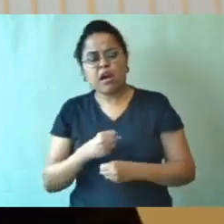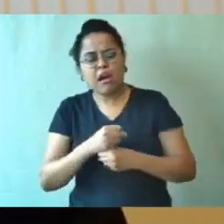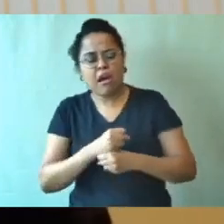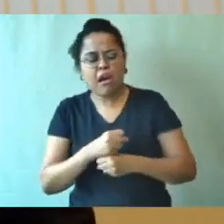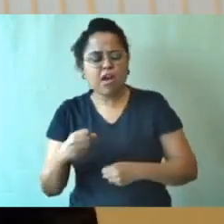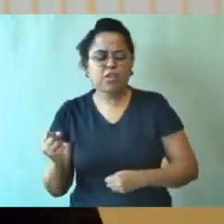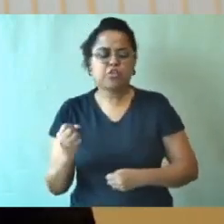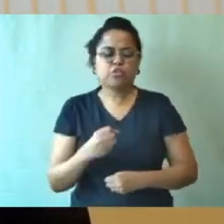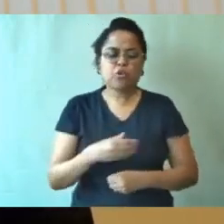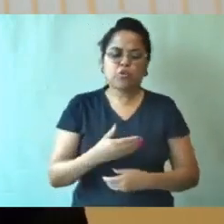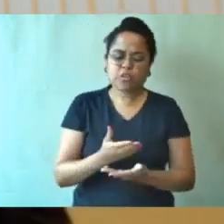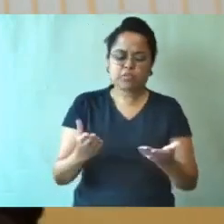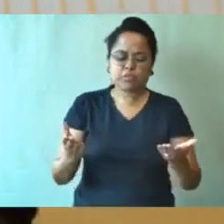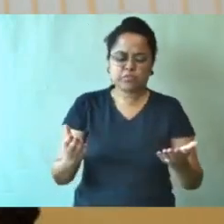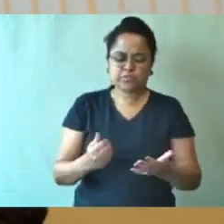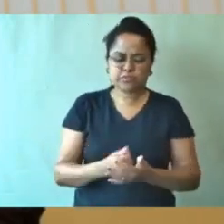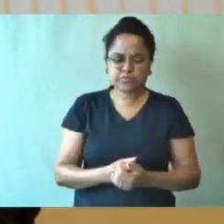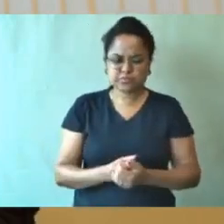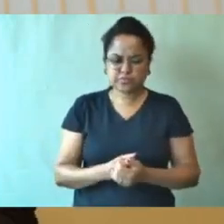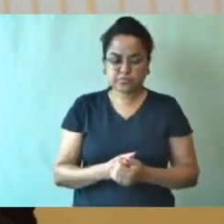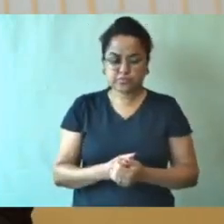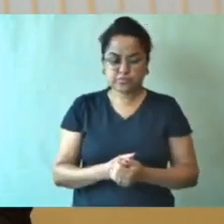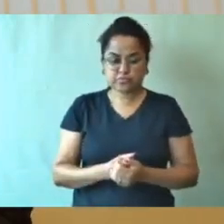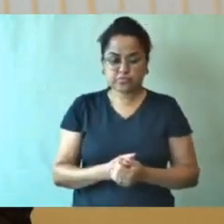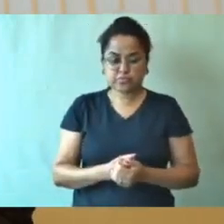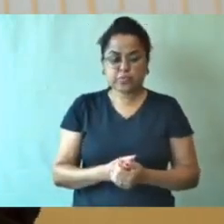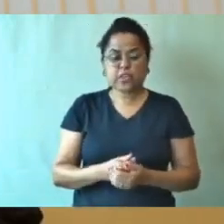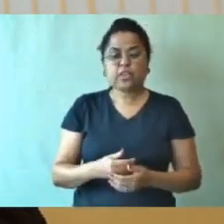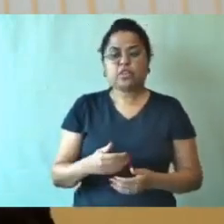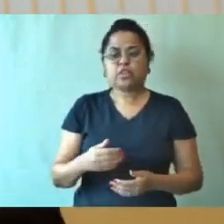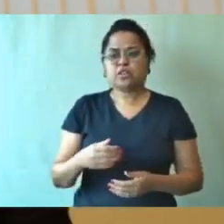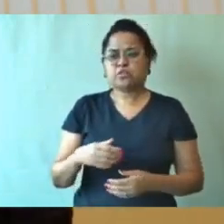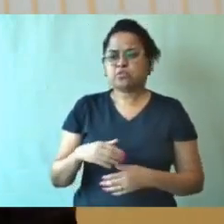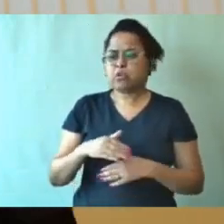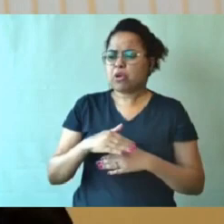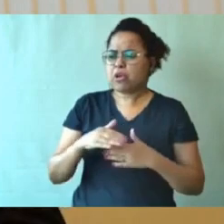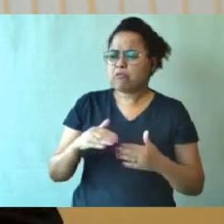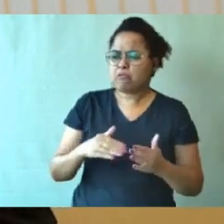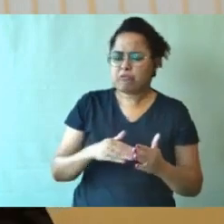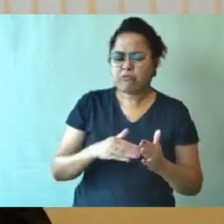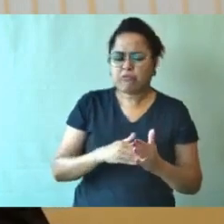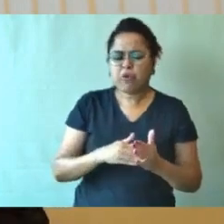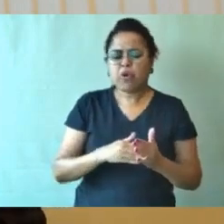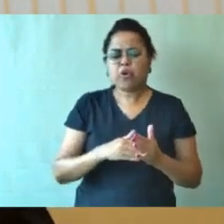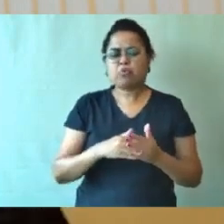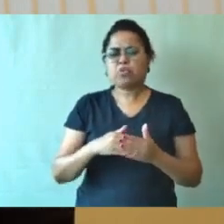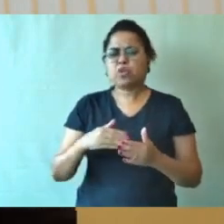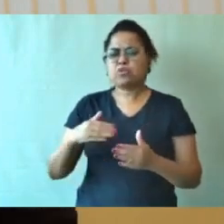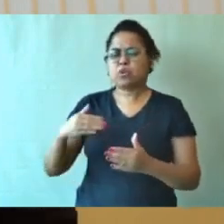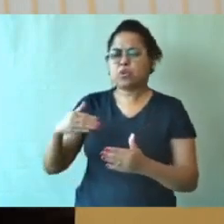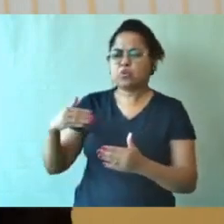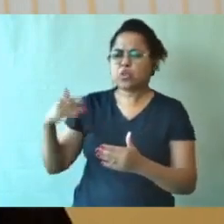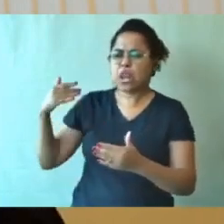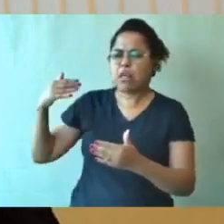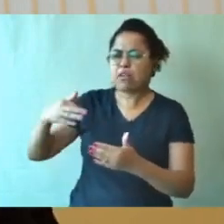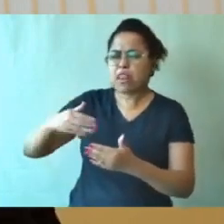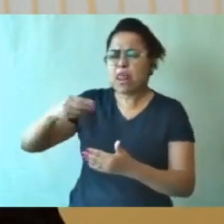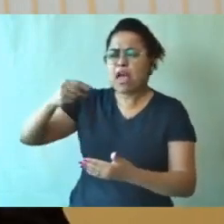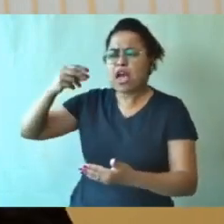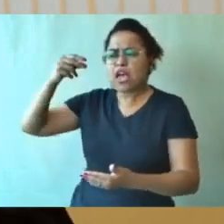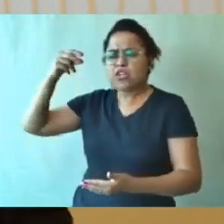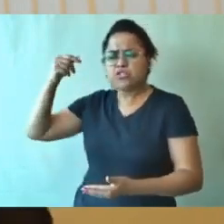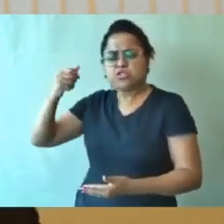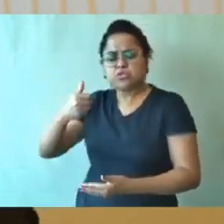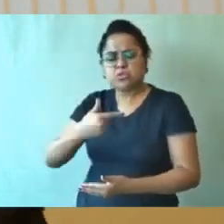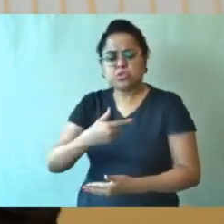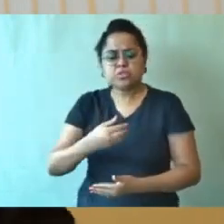Obrigado, senhor Rubens. É, mas, de qualquer forma, o senhor falou aí da concorrência lá de 2008, mas outras empresas coligadas